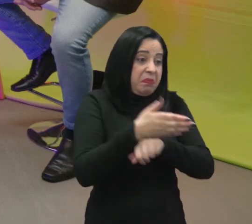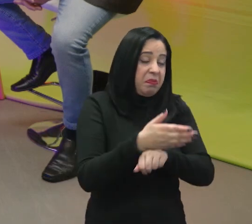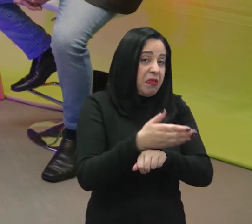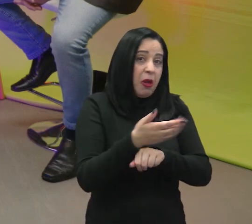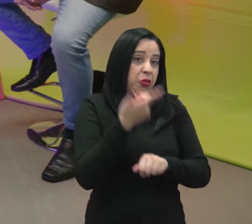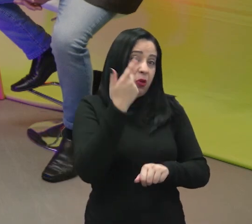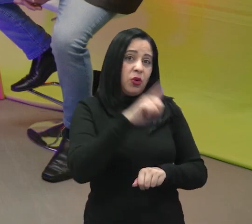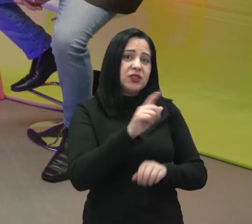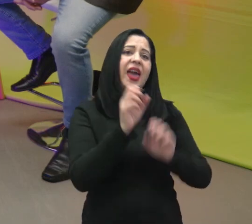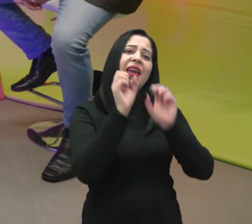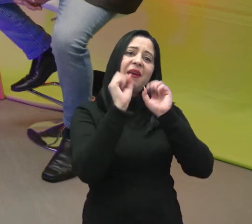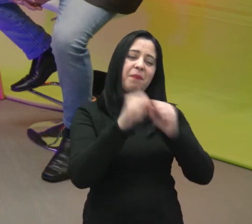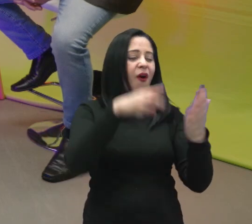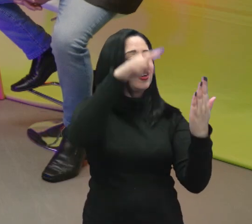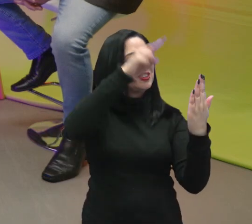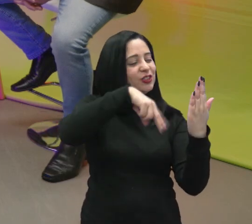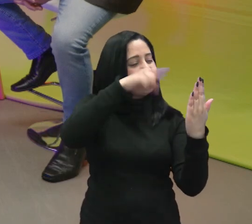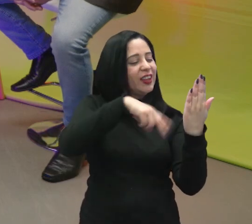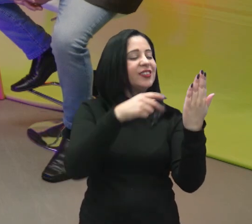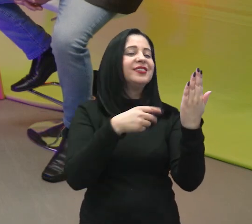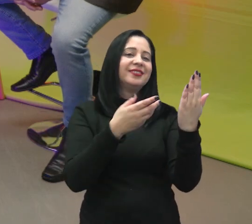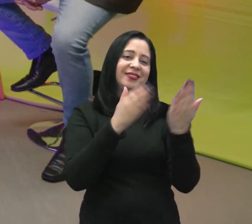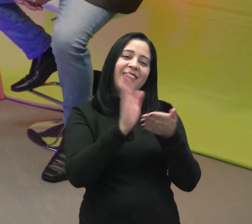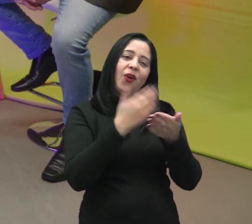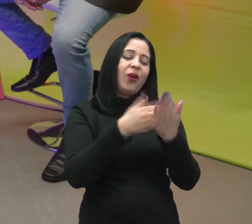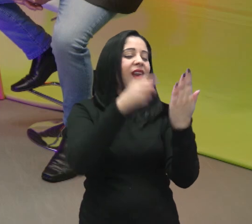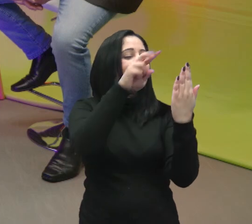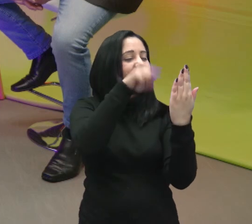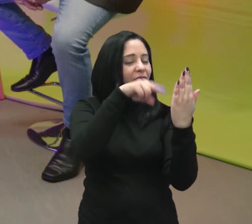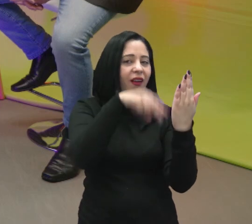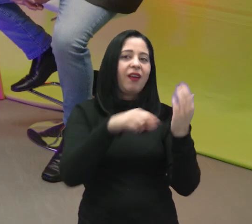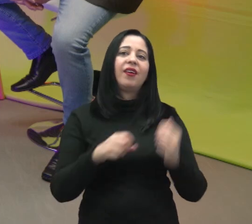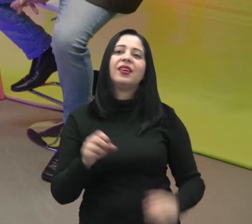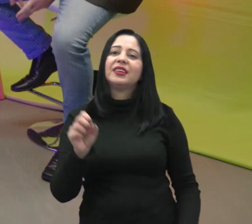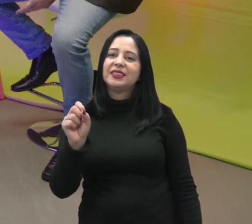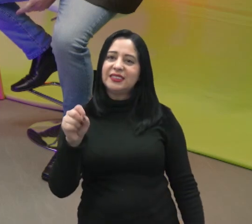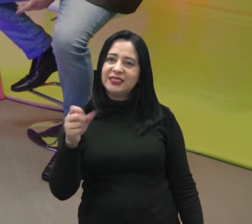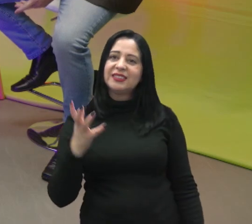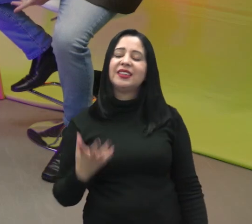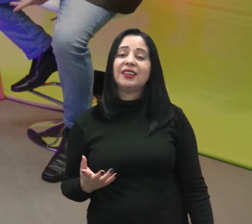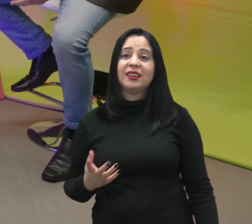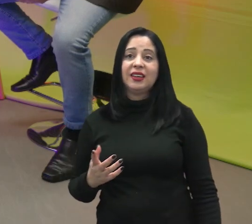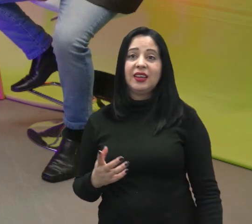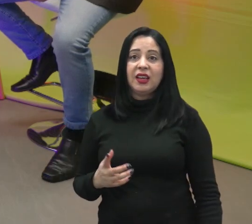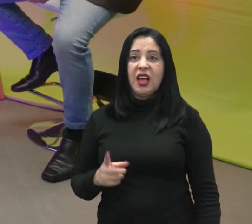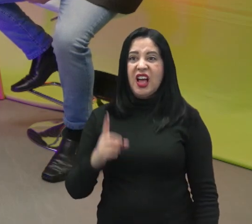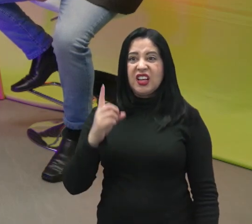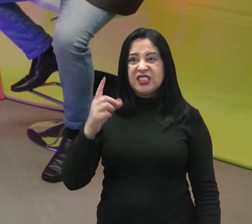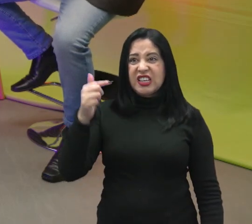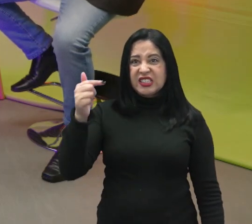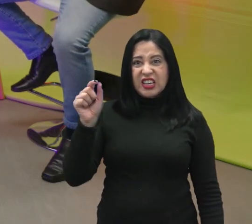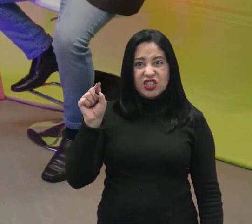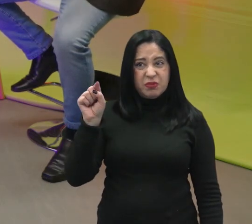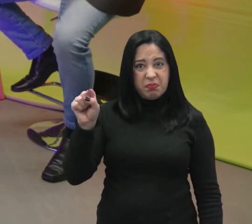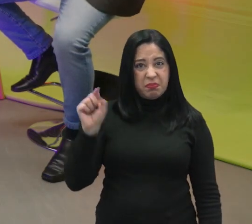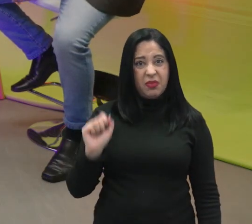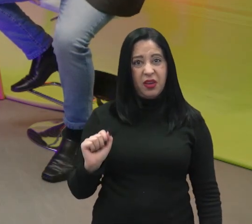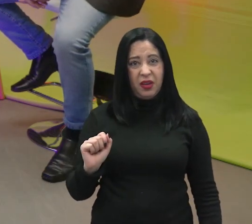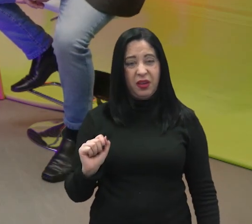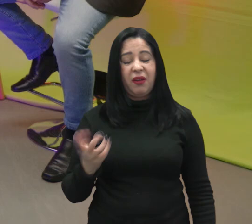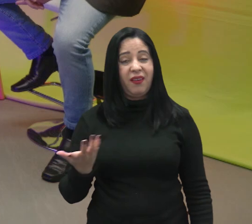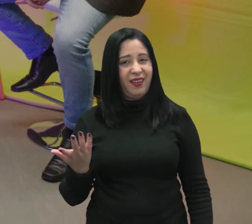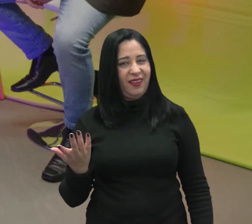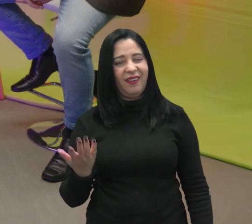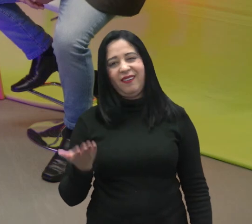de livro. Com certeza. Ele tem 2, mas os outros membros também têm outros livros. Mas tem escritor lá que tem 17 livros. Tá vendo? Tem livro